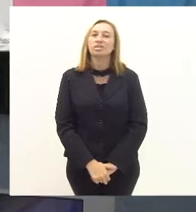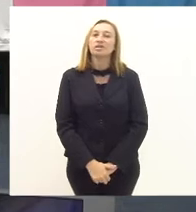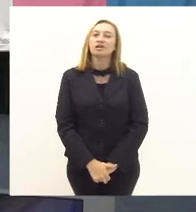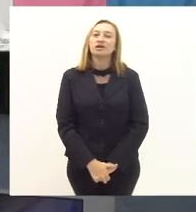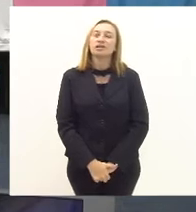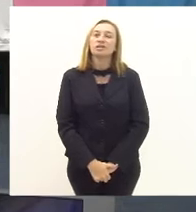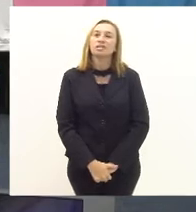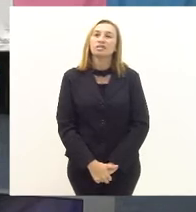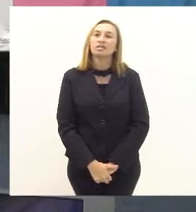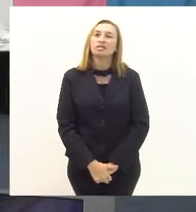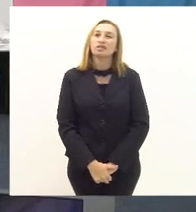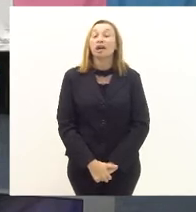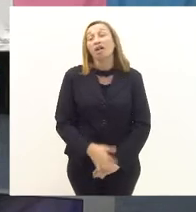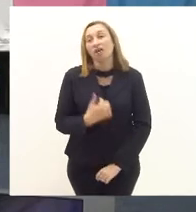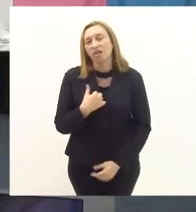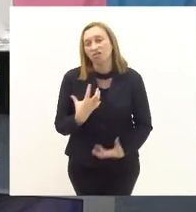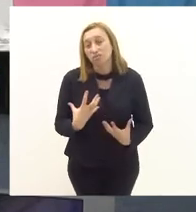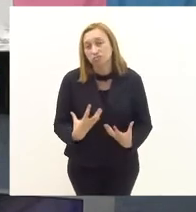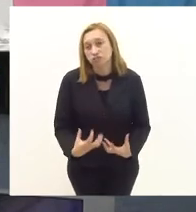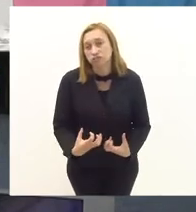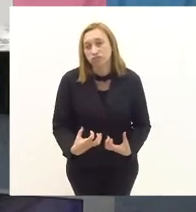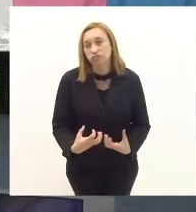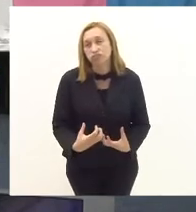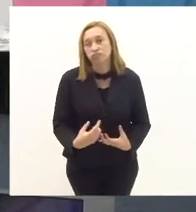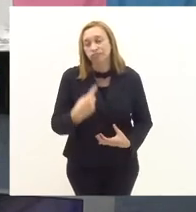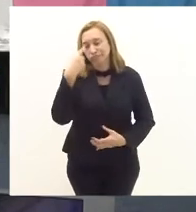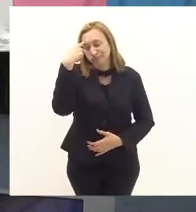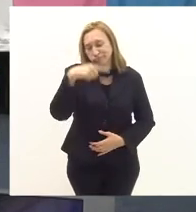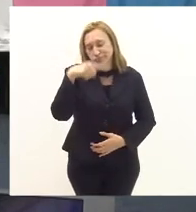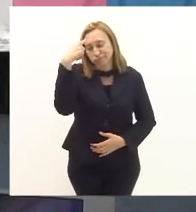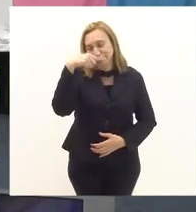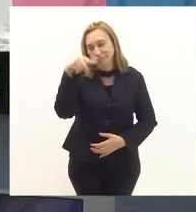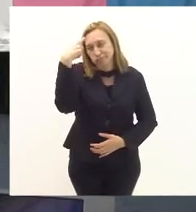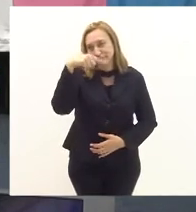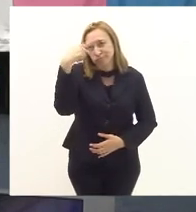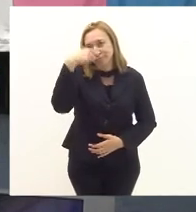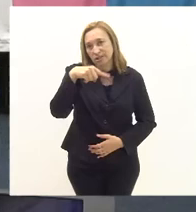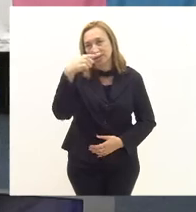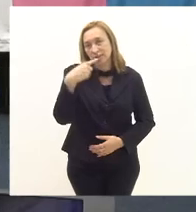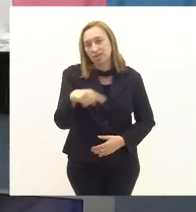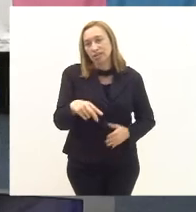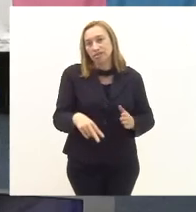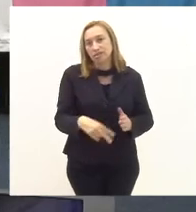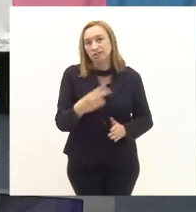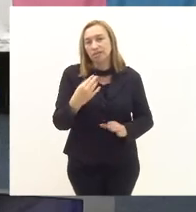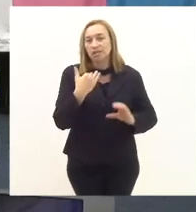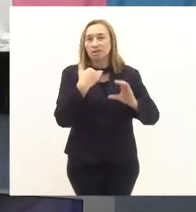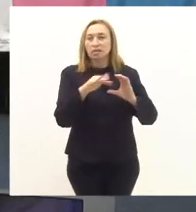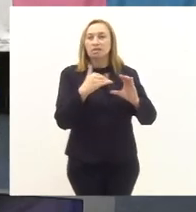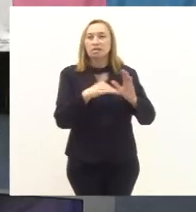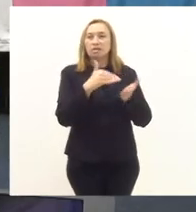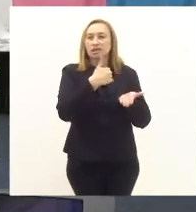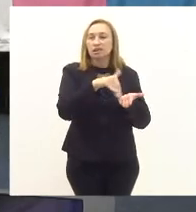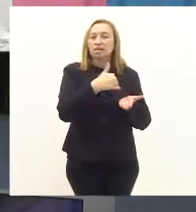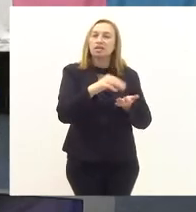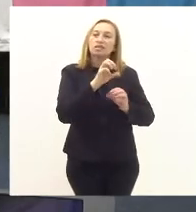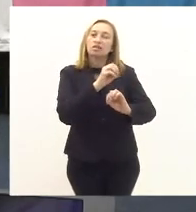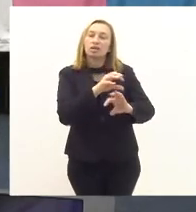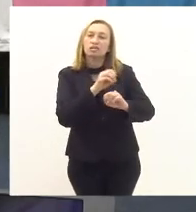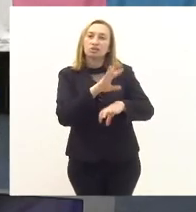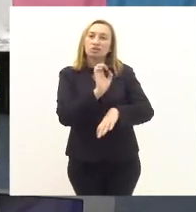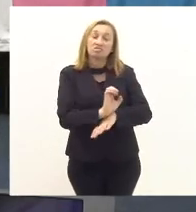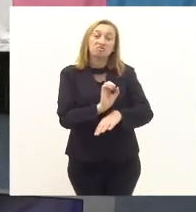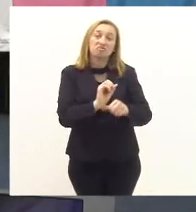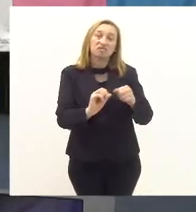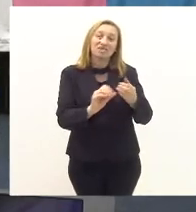É porque, assim, eu já estou cansada de mandar... já mandei duas vezes reclamação para a Secretaria de Educação do Estado. Eles não